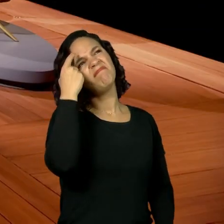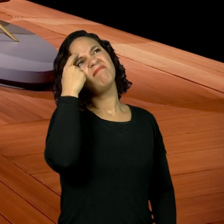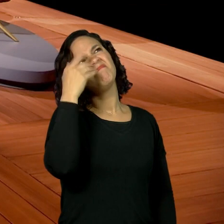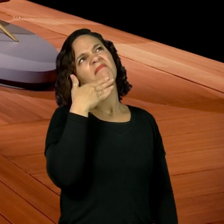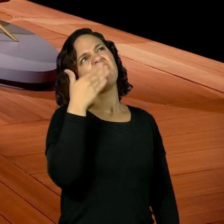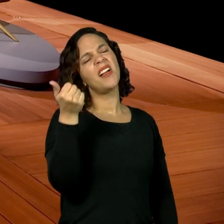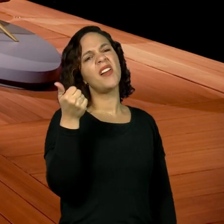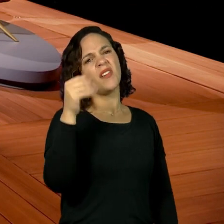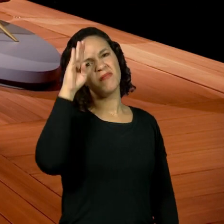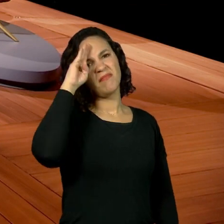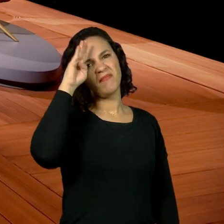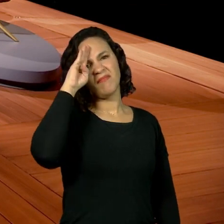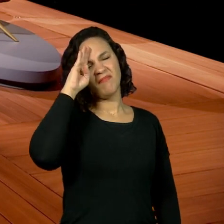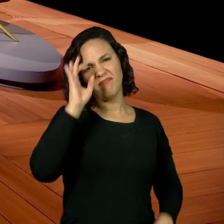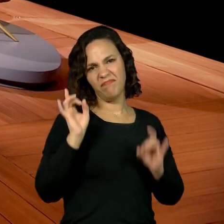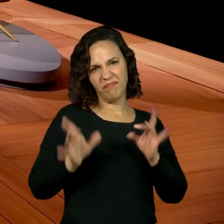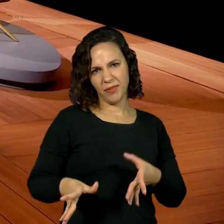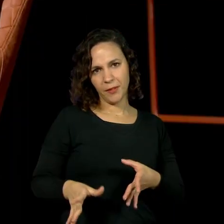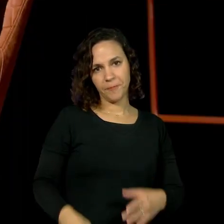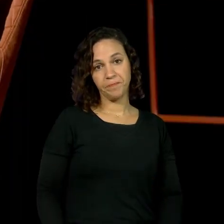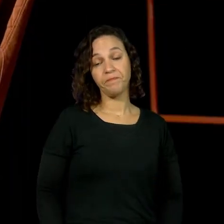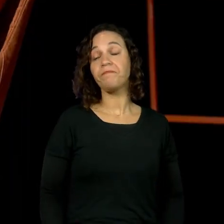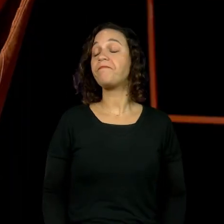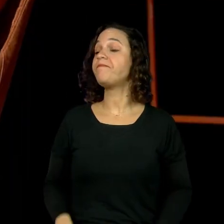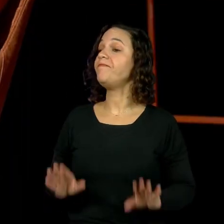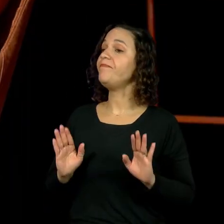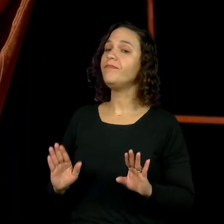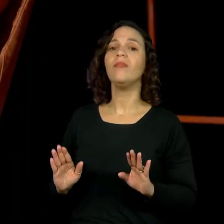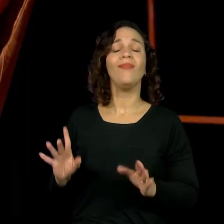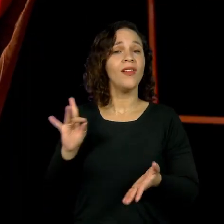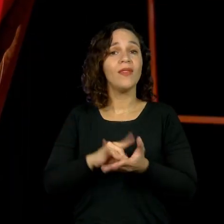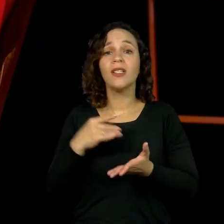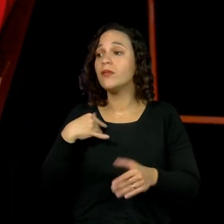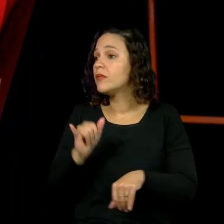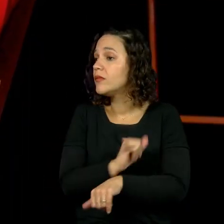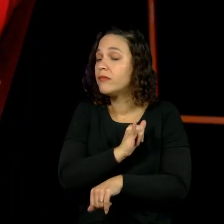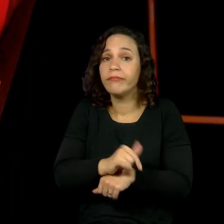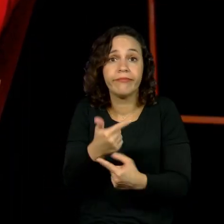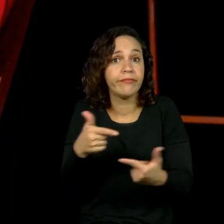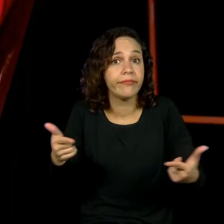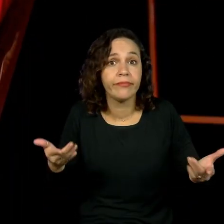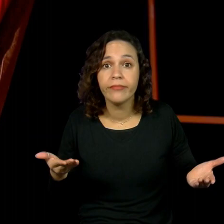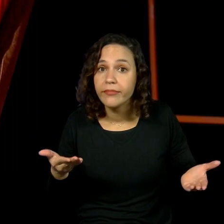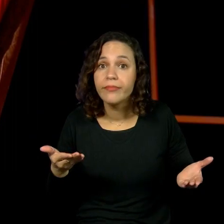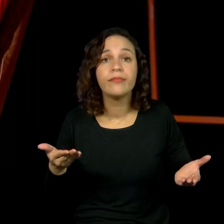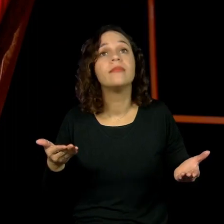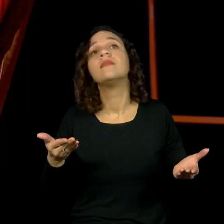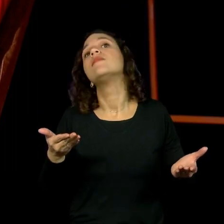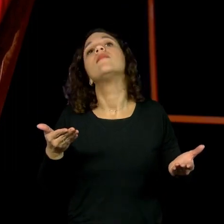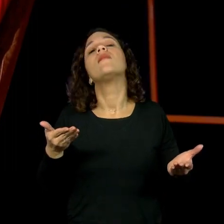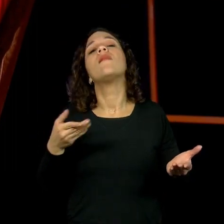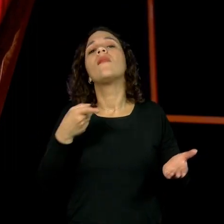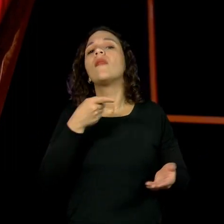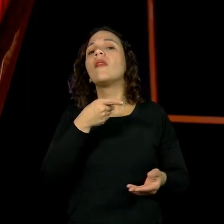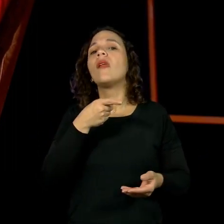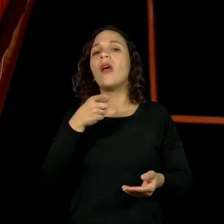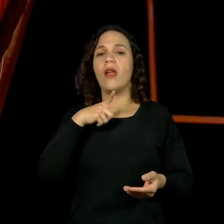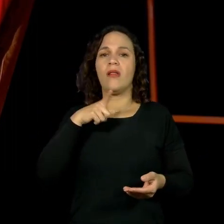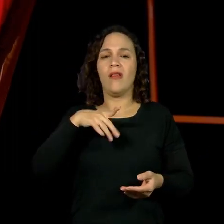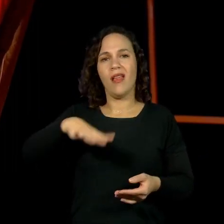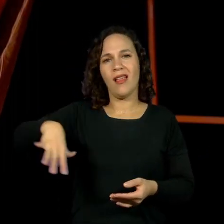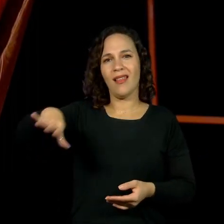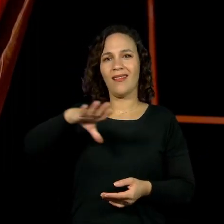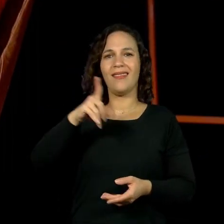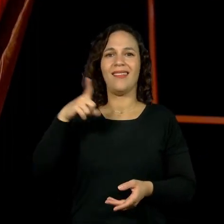né? Então, na realidade, não tinha para onde ir. De repente, um elemento da comunicações, que era